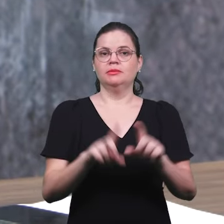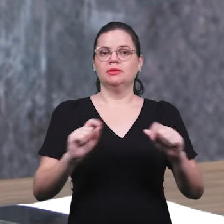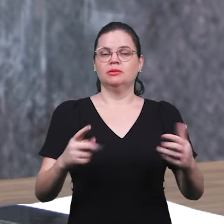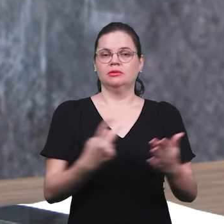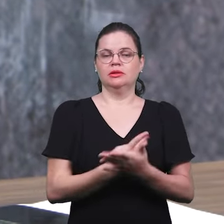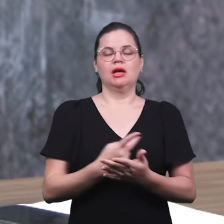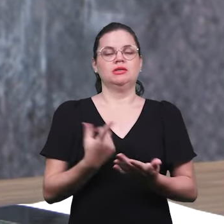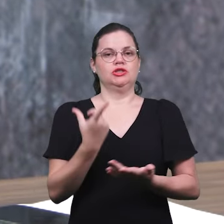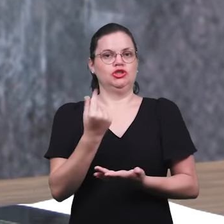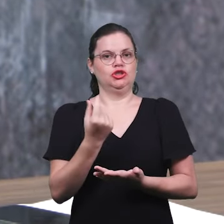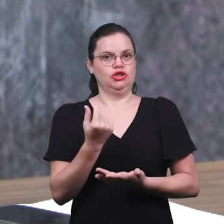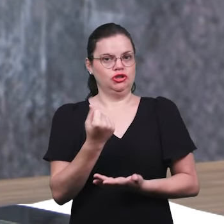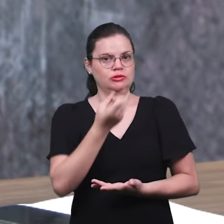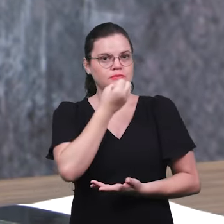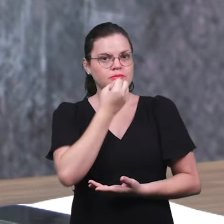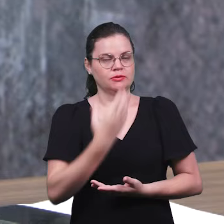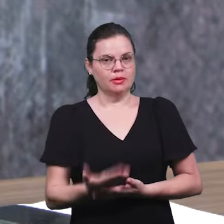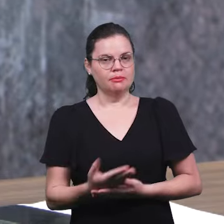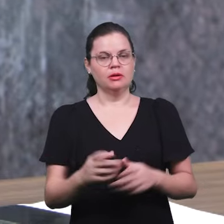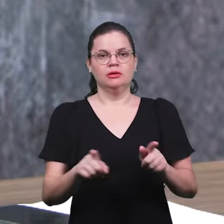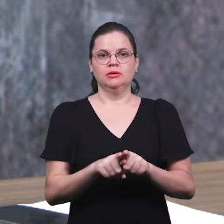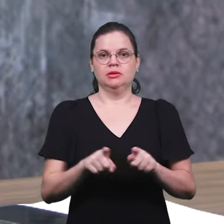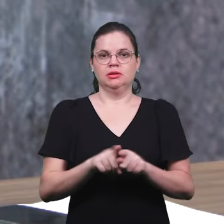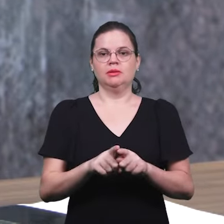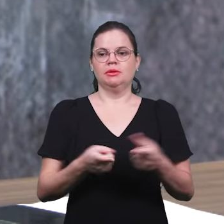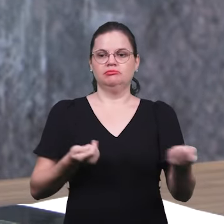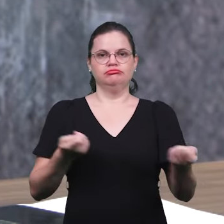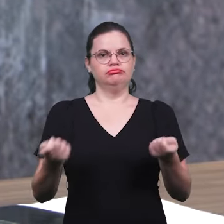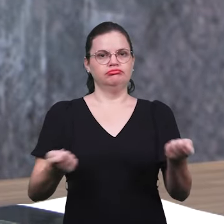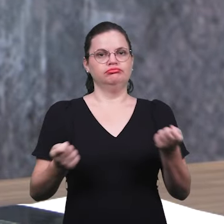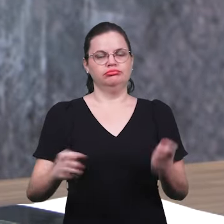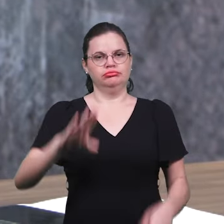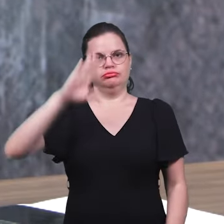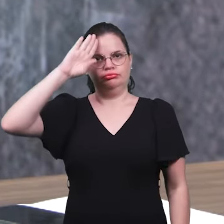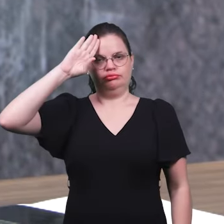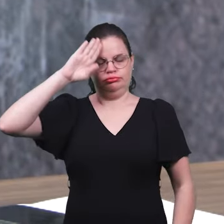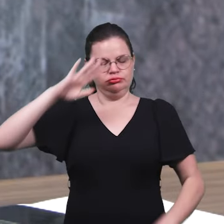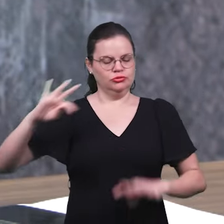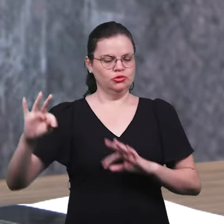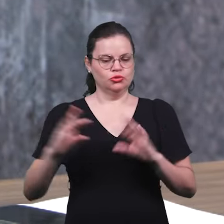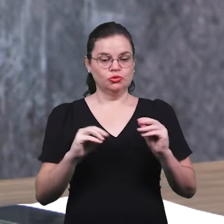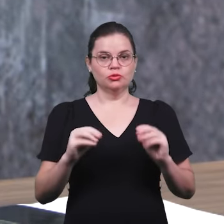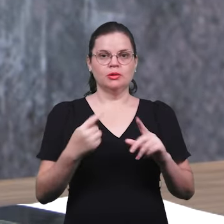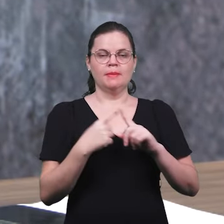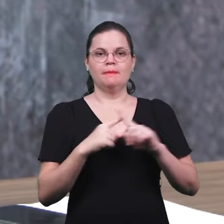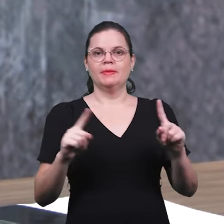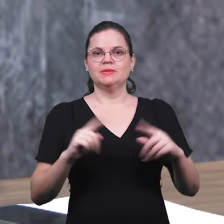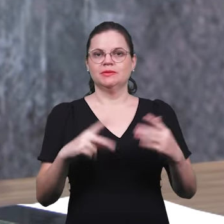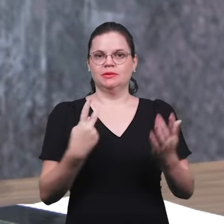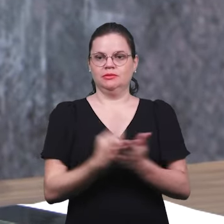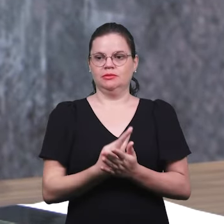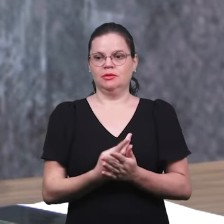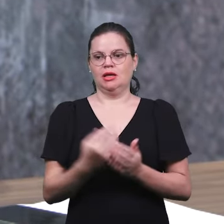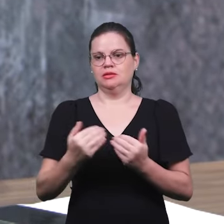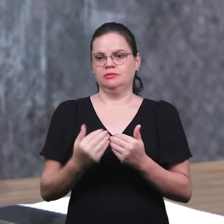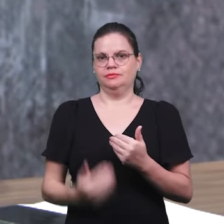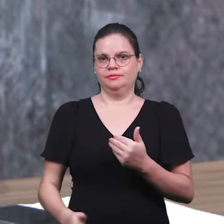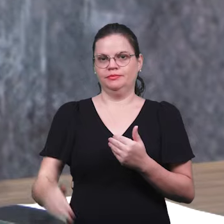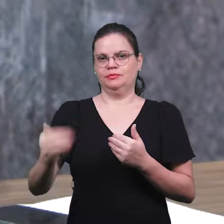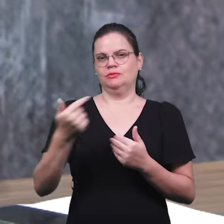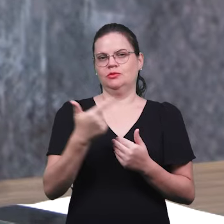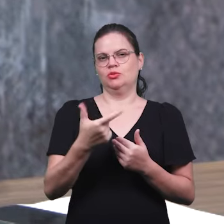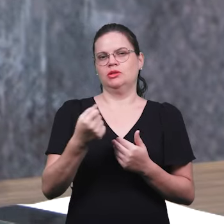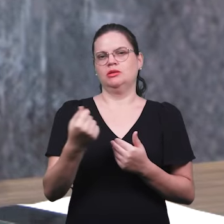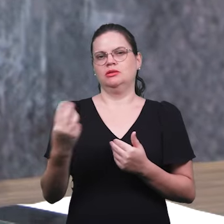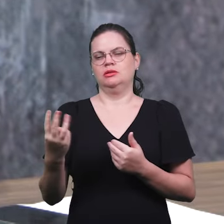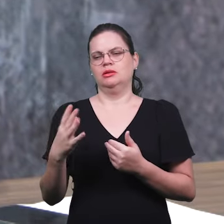uma disciplina militar, mas a partir desse momento o Império Romano entra em crise. E essa crise é chamada, esse